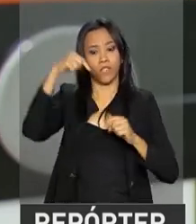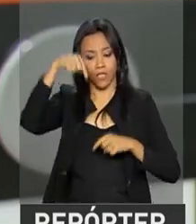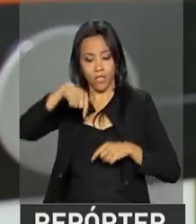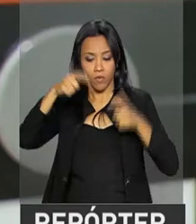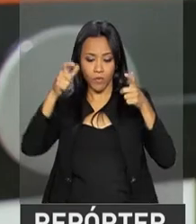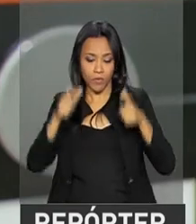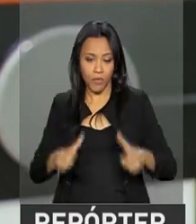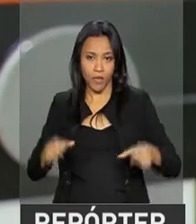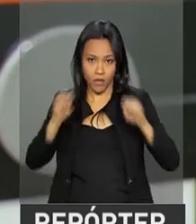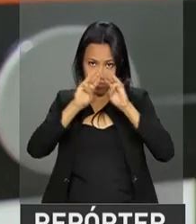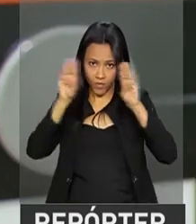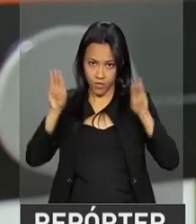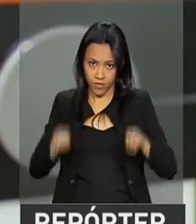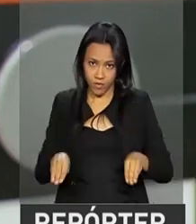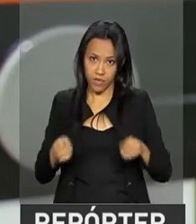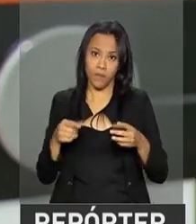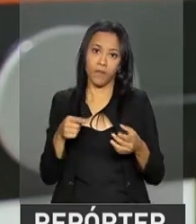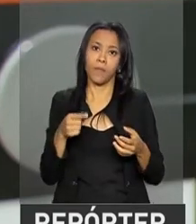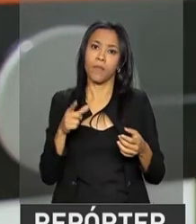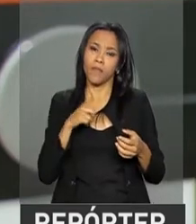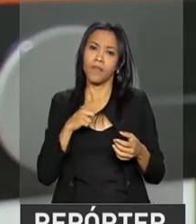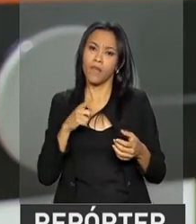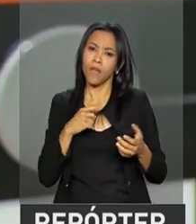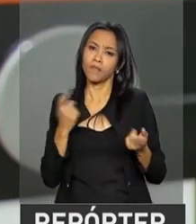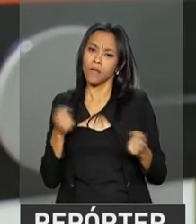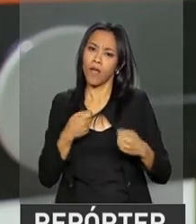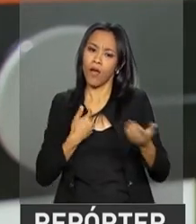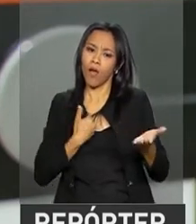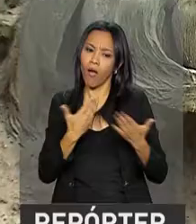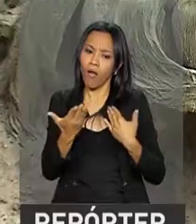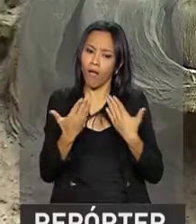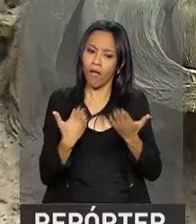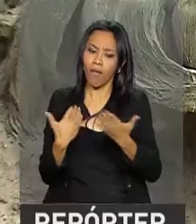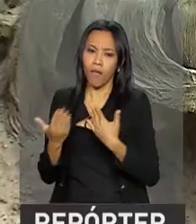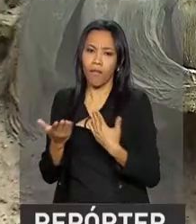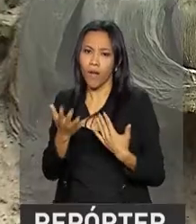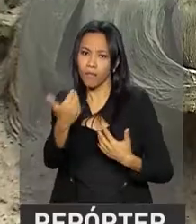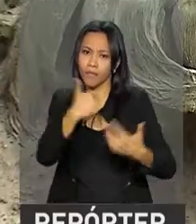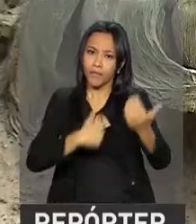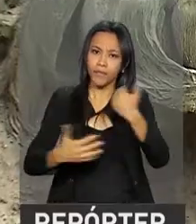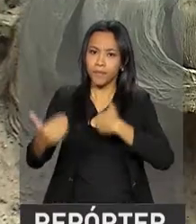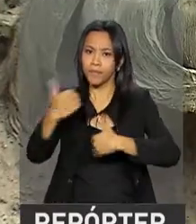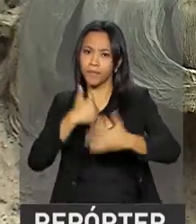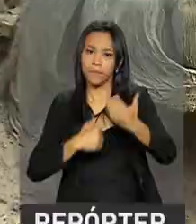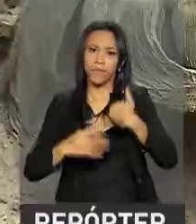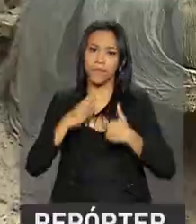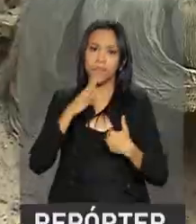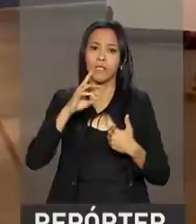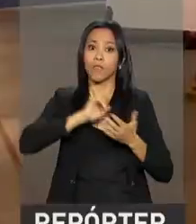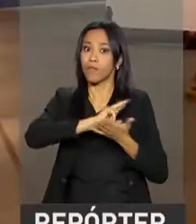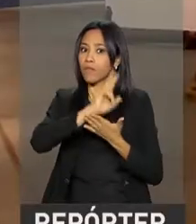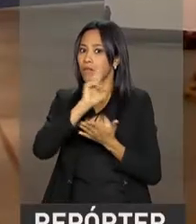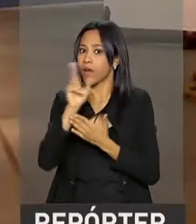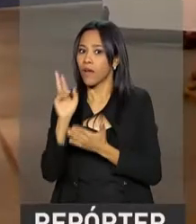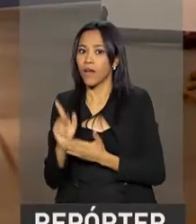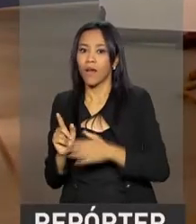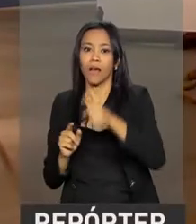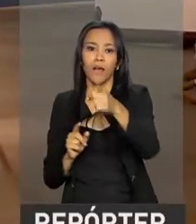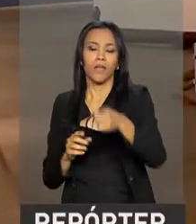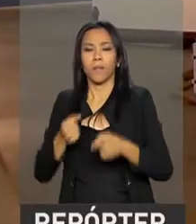está próxima, que dialoga diretamente com o seu público. São exposições, espetáculos,